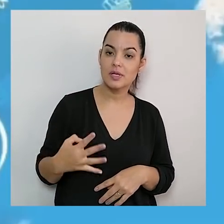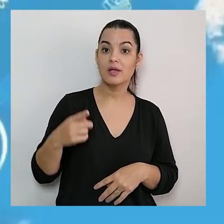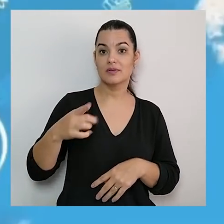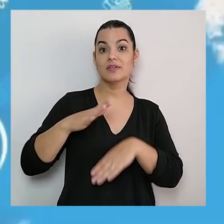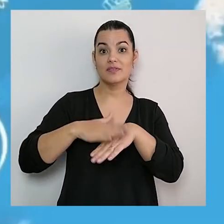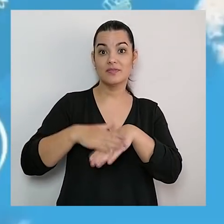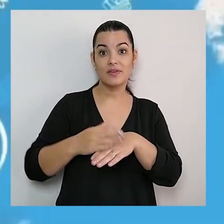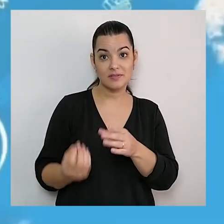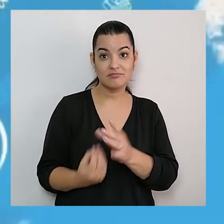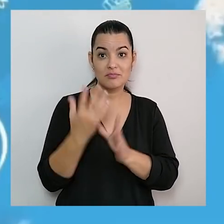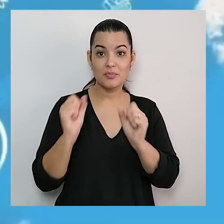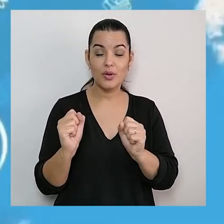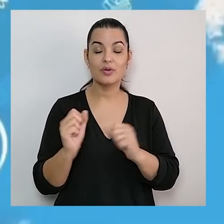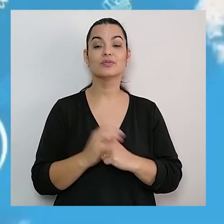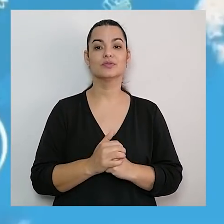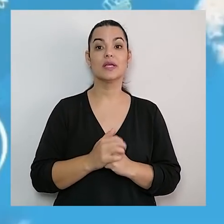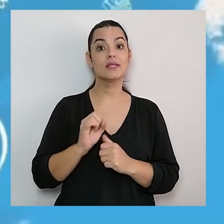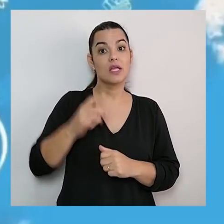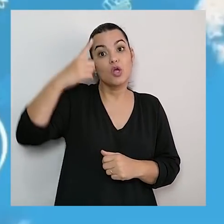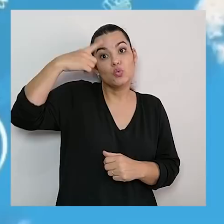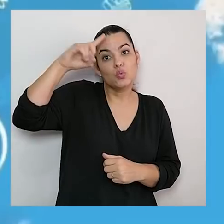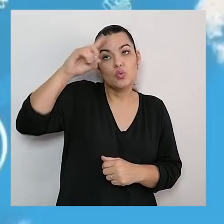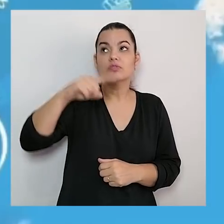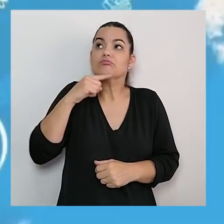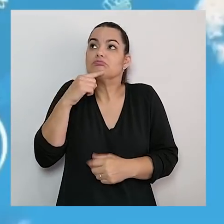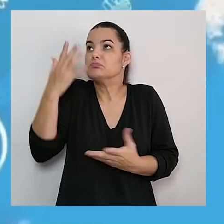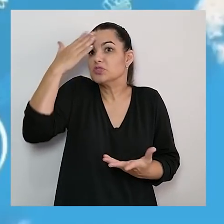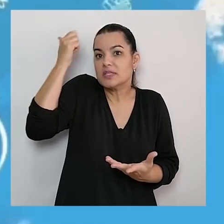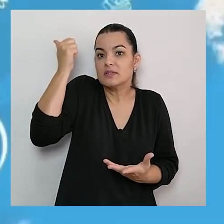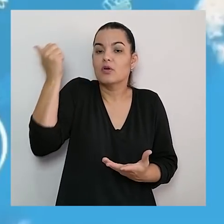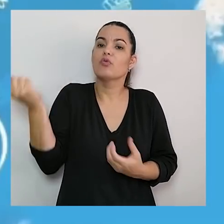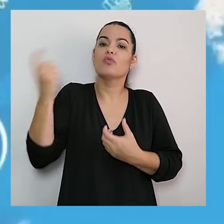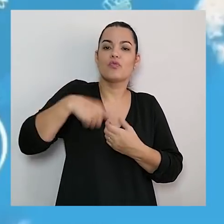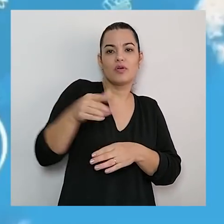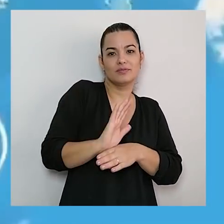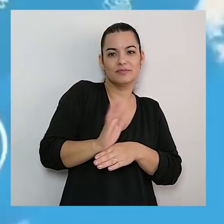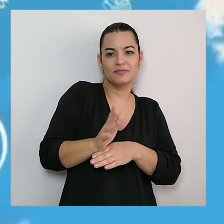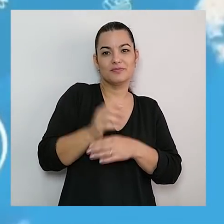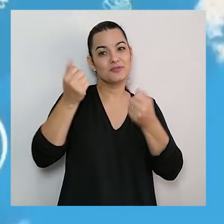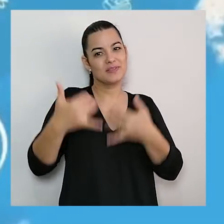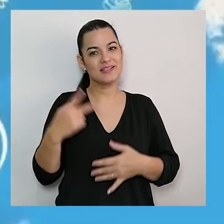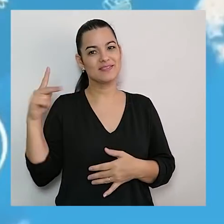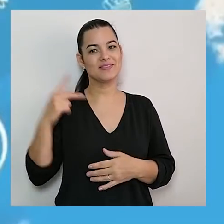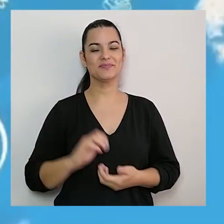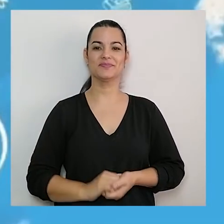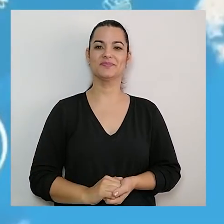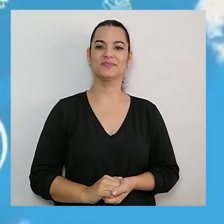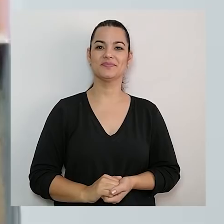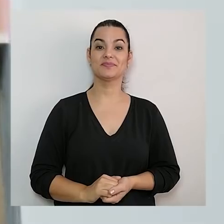produzi-lo. Caso tenha dúvidas, você pode retomar o vídeo com a explicação dela. Vamos voltar.